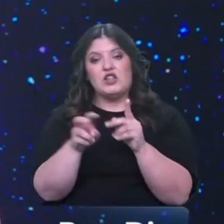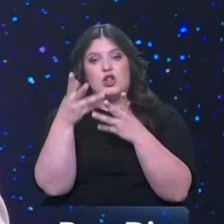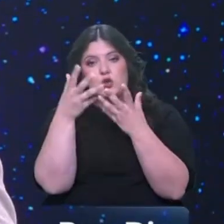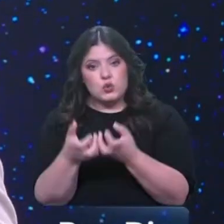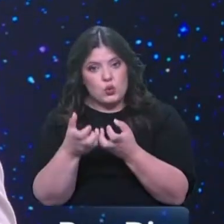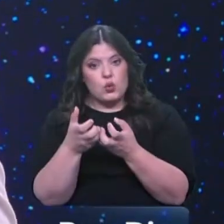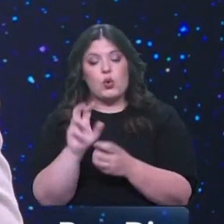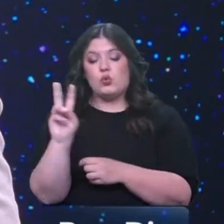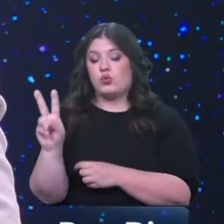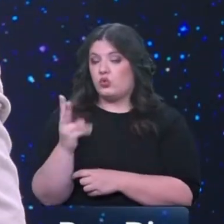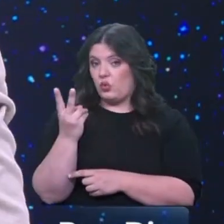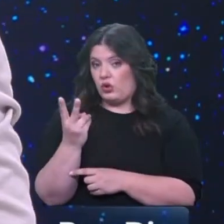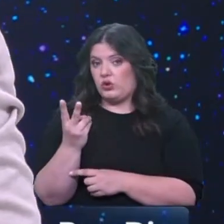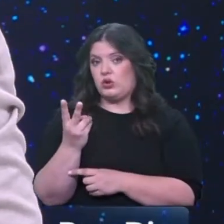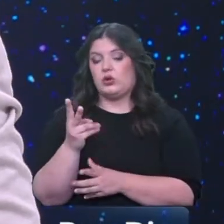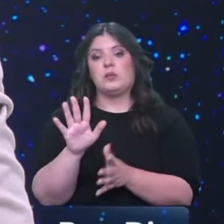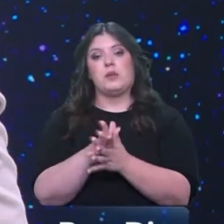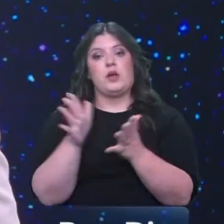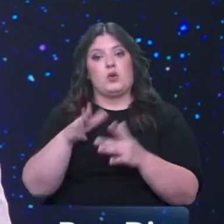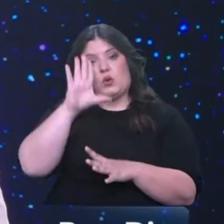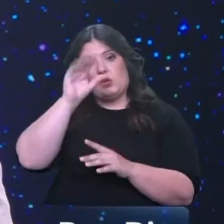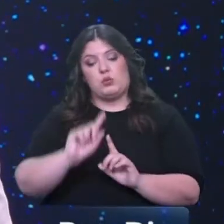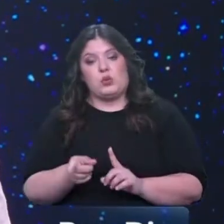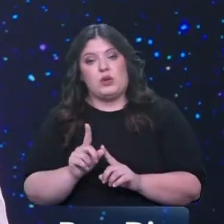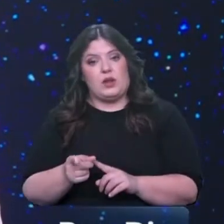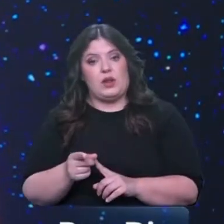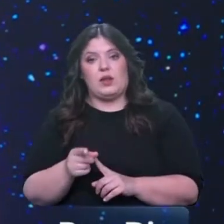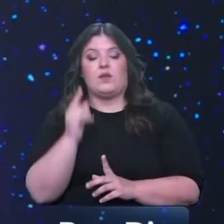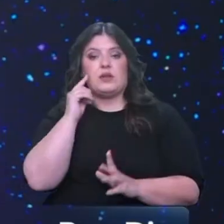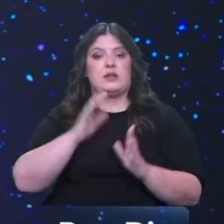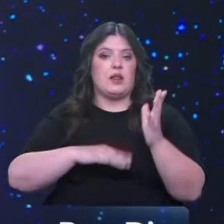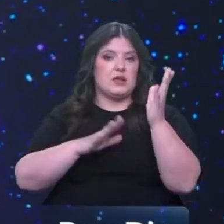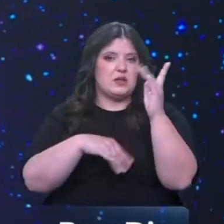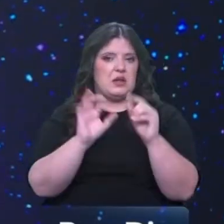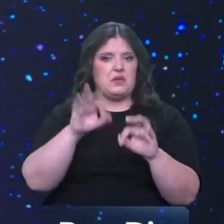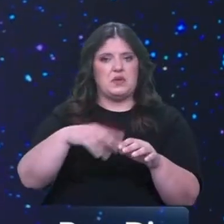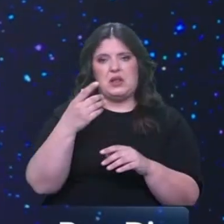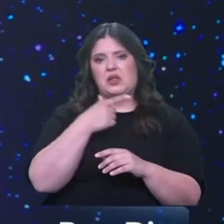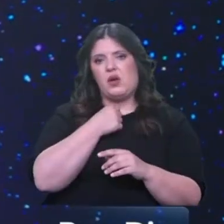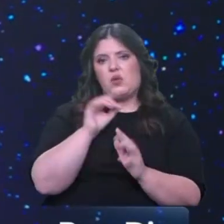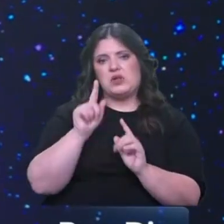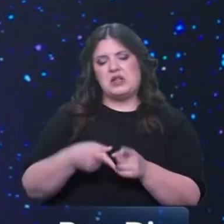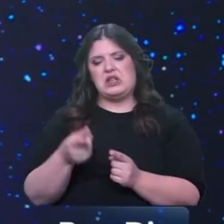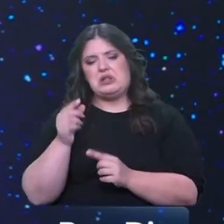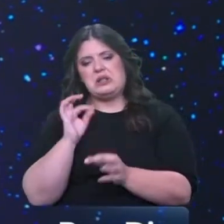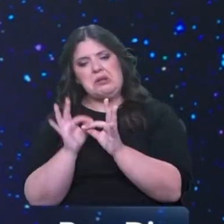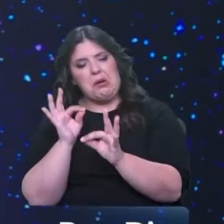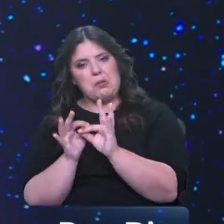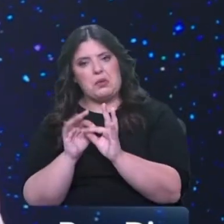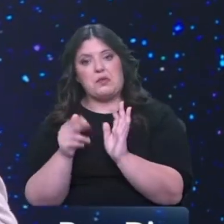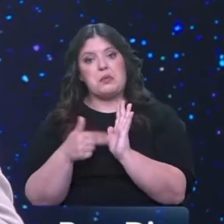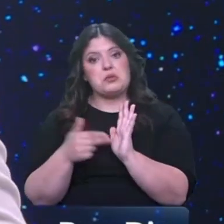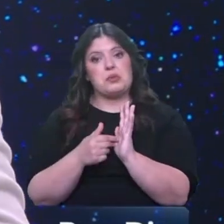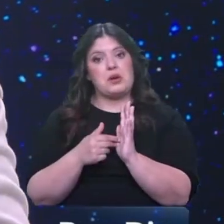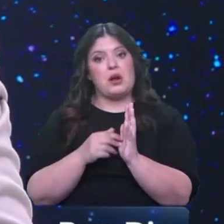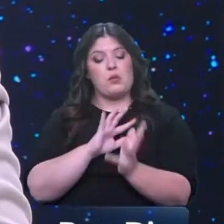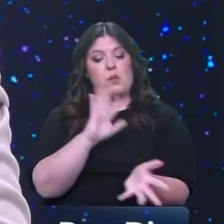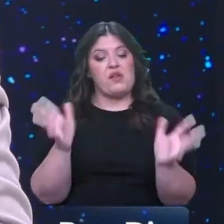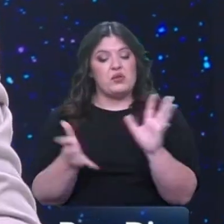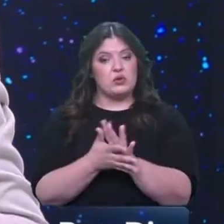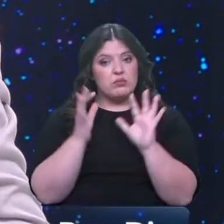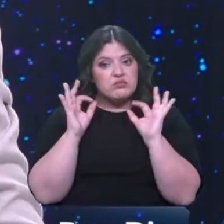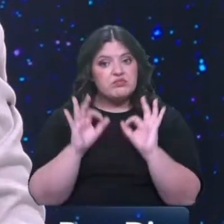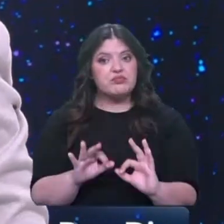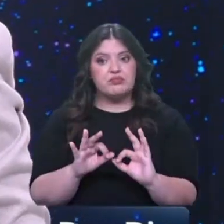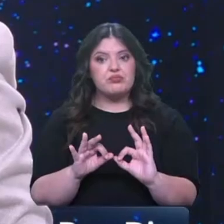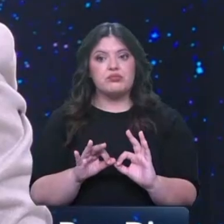Os 2 maiores constituintes do universo nós não sabemos do que é que são. E vai ser lançado no final de agosto ou inícios de setembro e vamos esperar por uma autêntica revolução. E repara, já